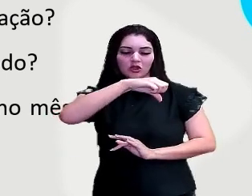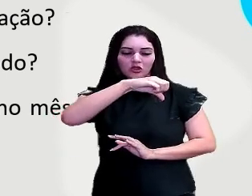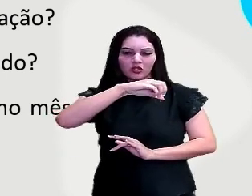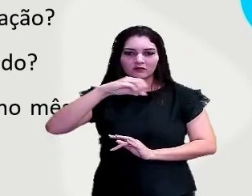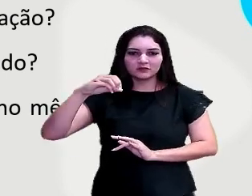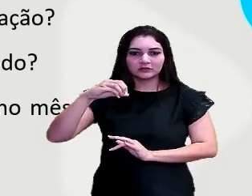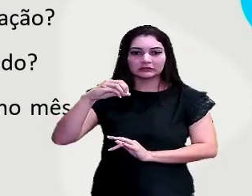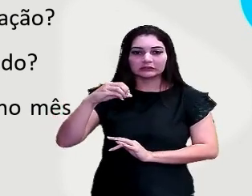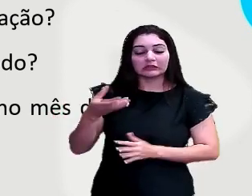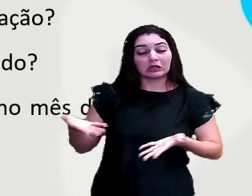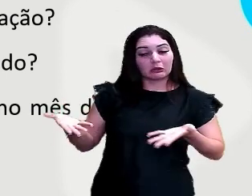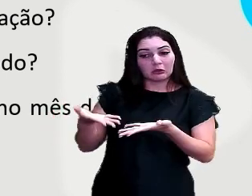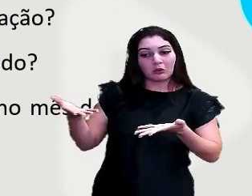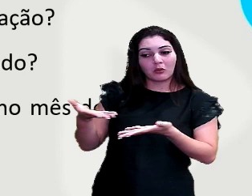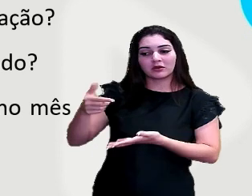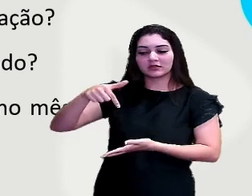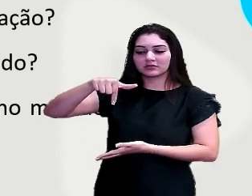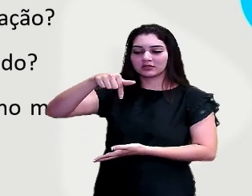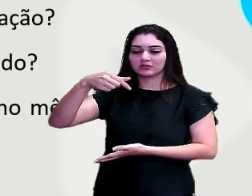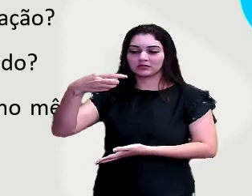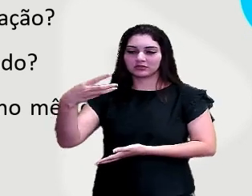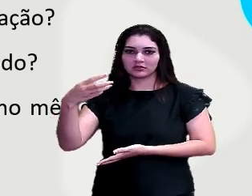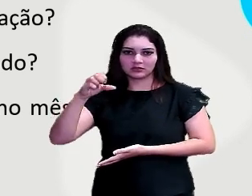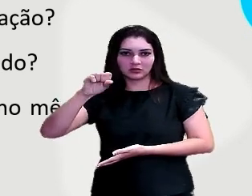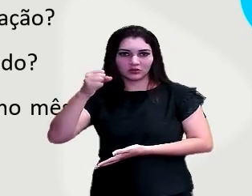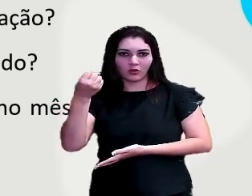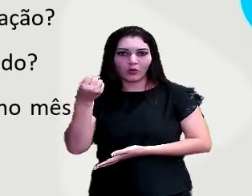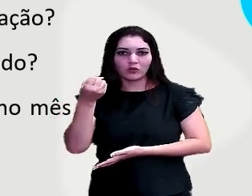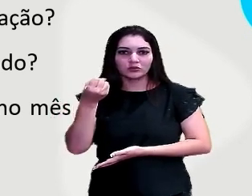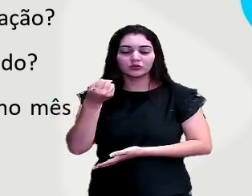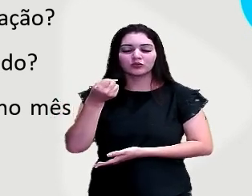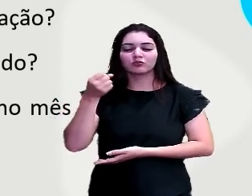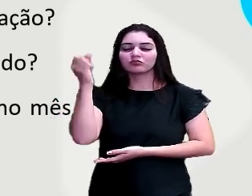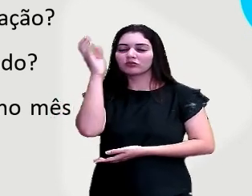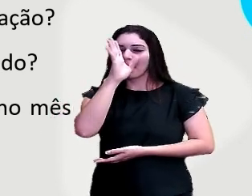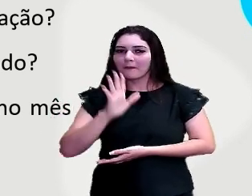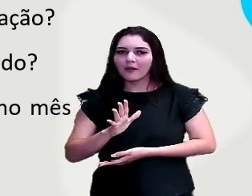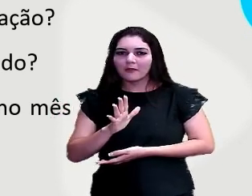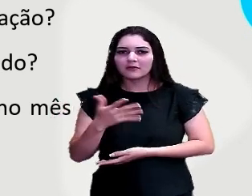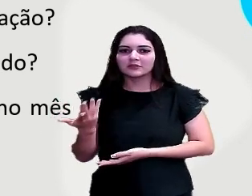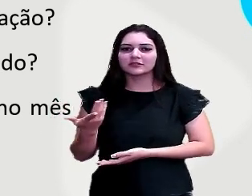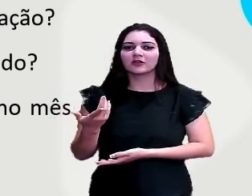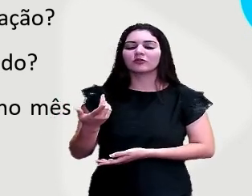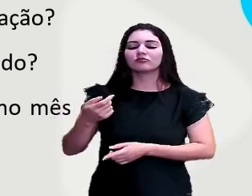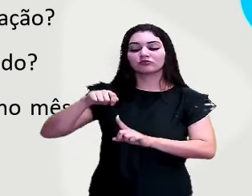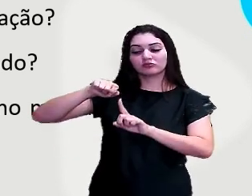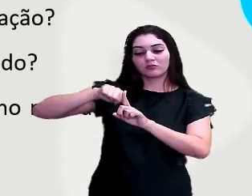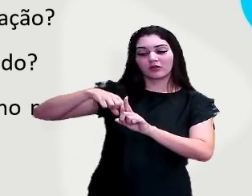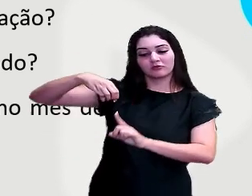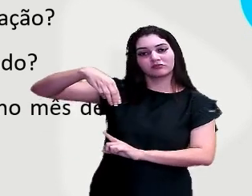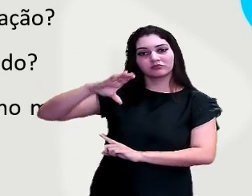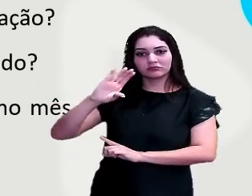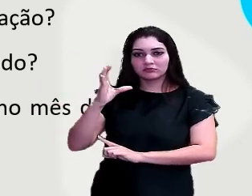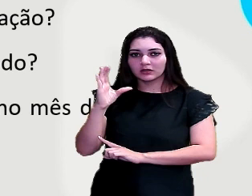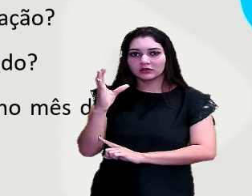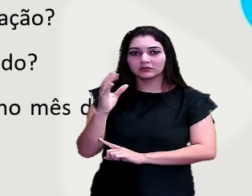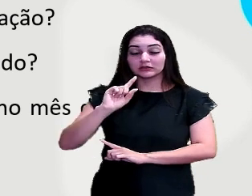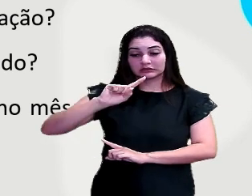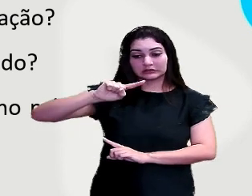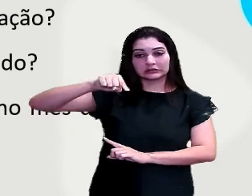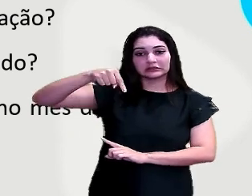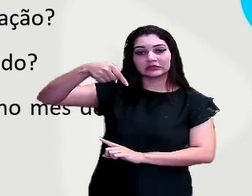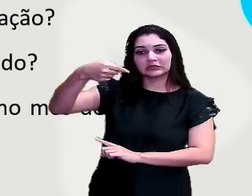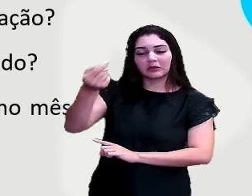custar R$ 738 em uma liquidação realizada no mês de março. E após